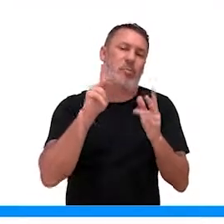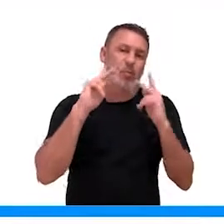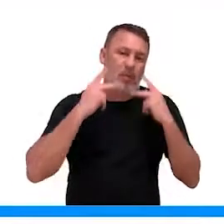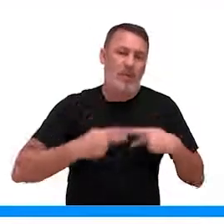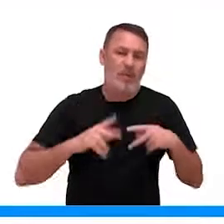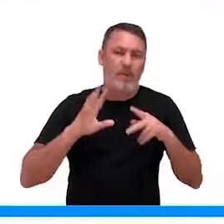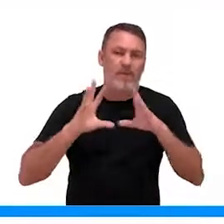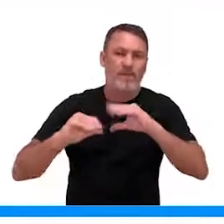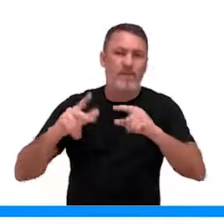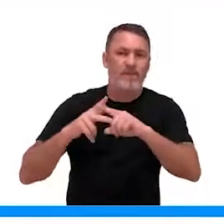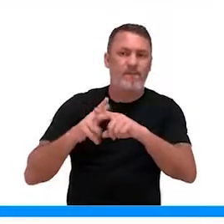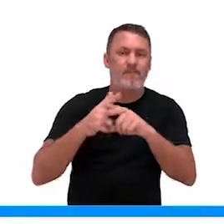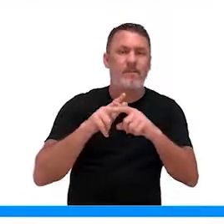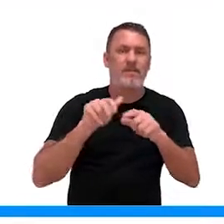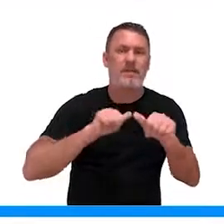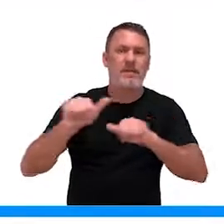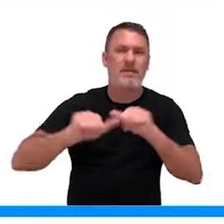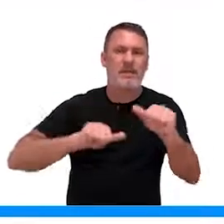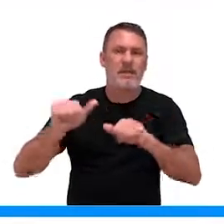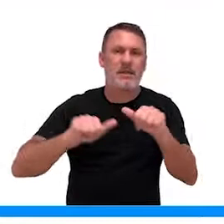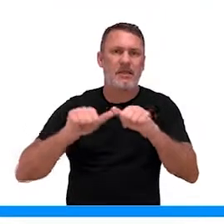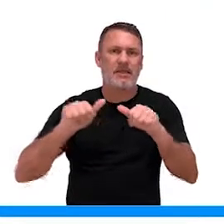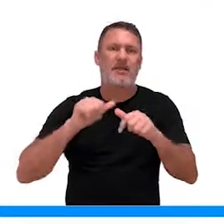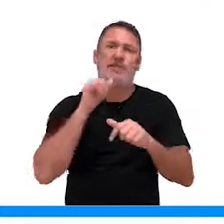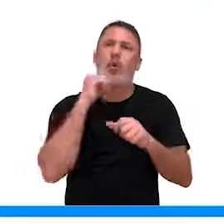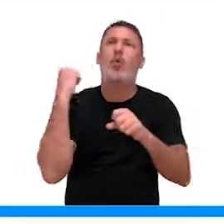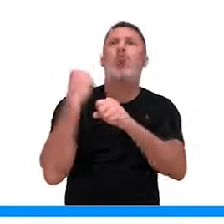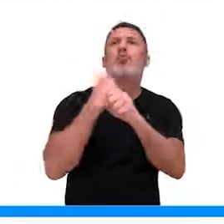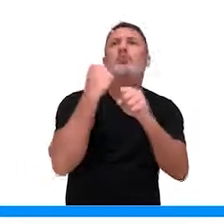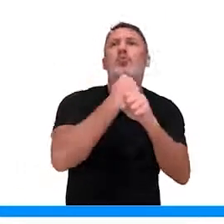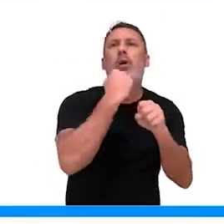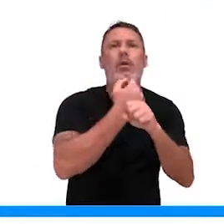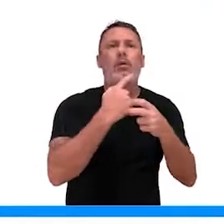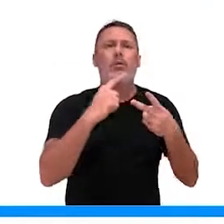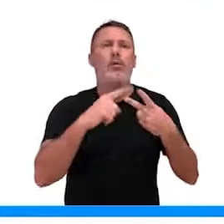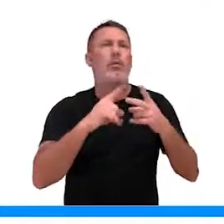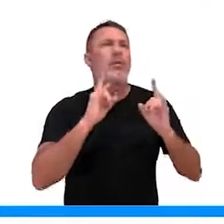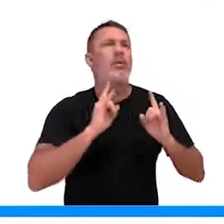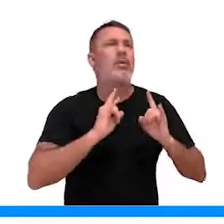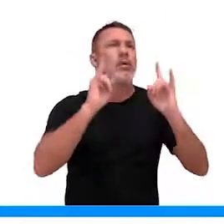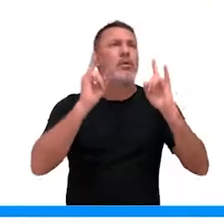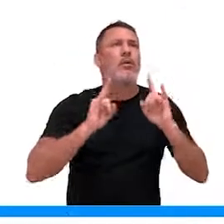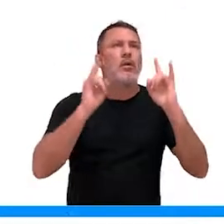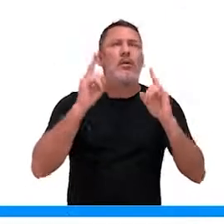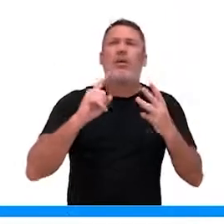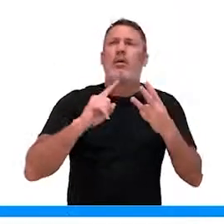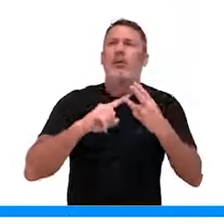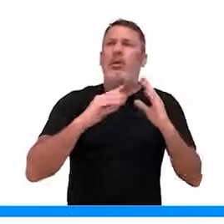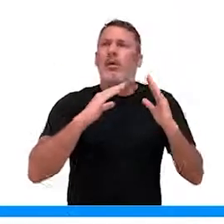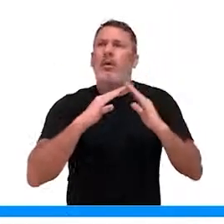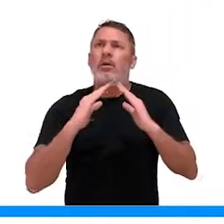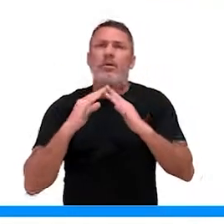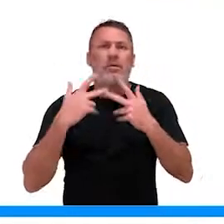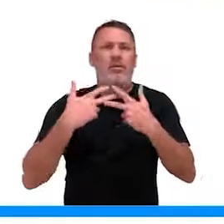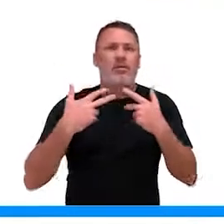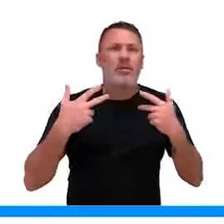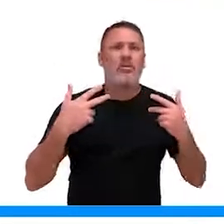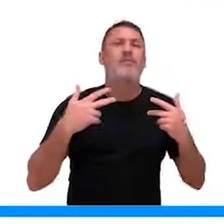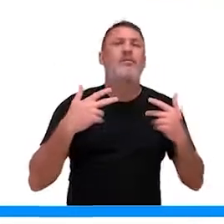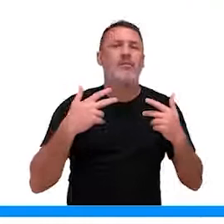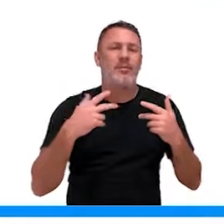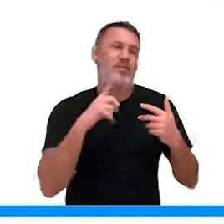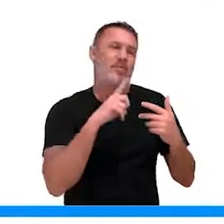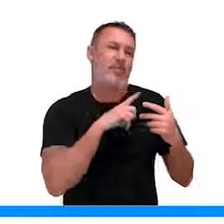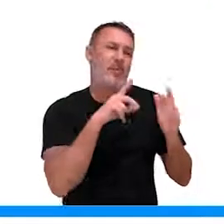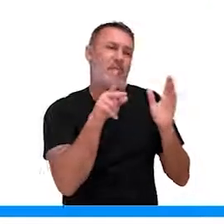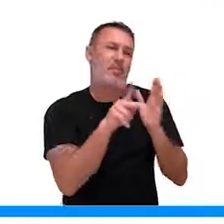participação nossa, antrópoda, com as construções, edificações, materializações diversas, tudo